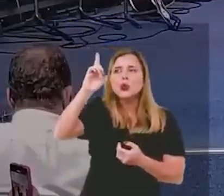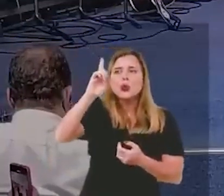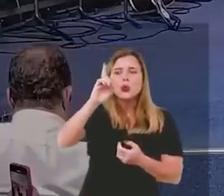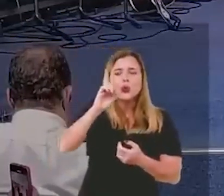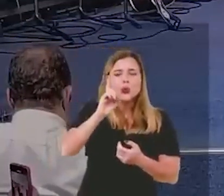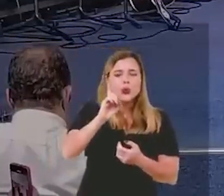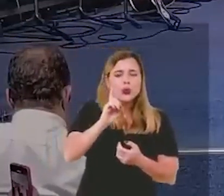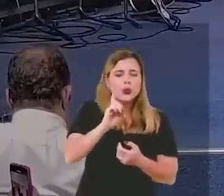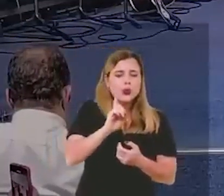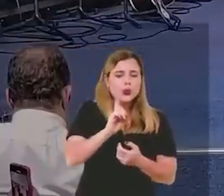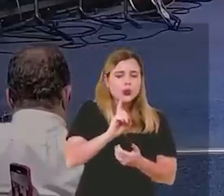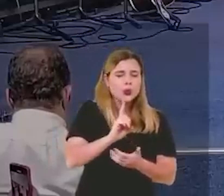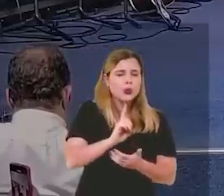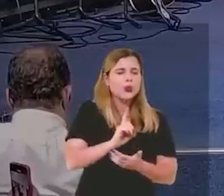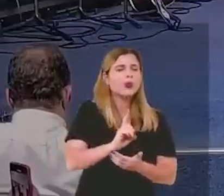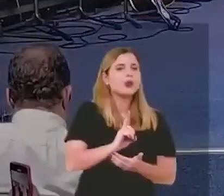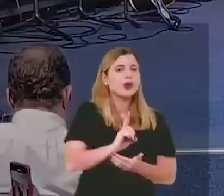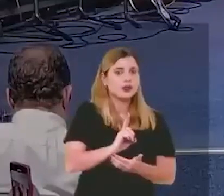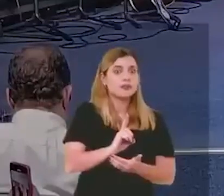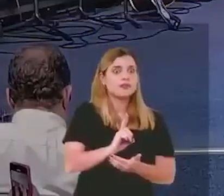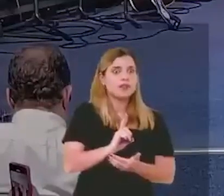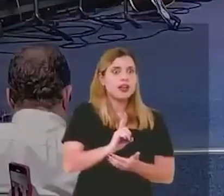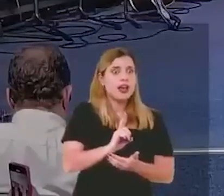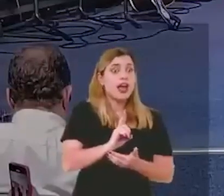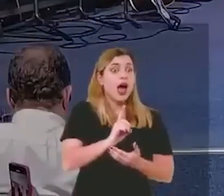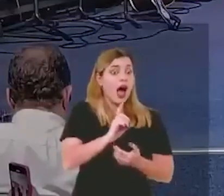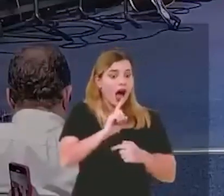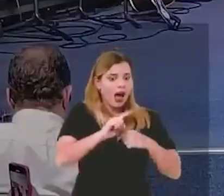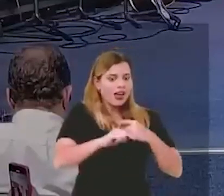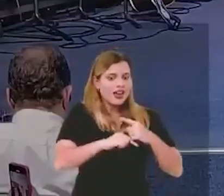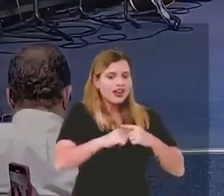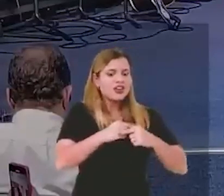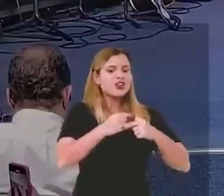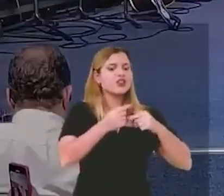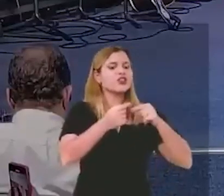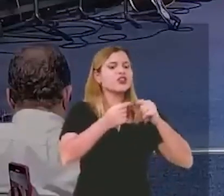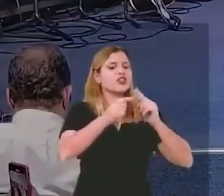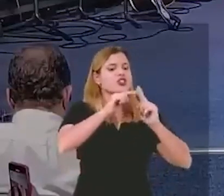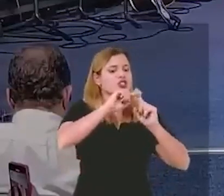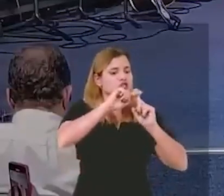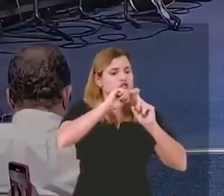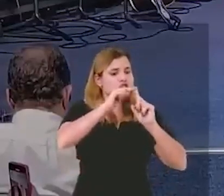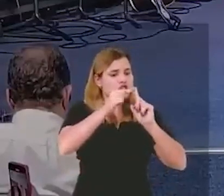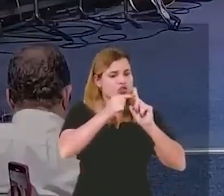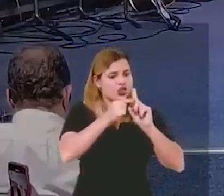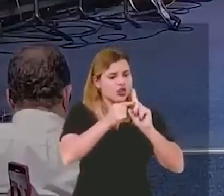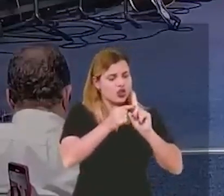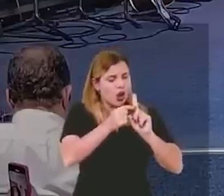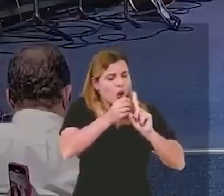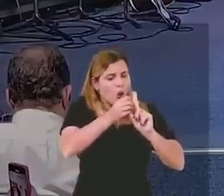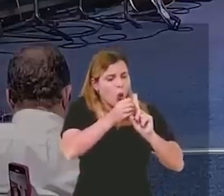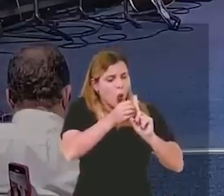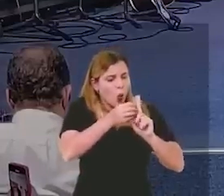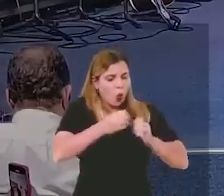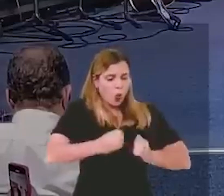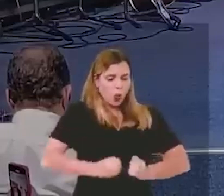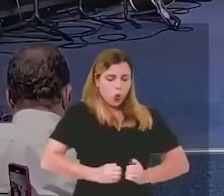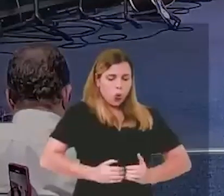zigoto. Um embrião. Um feto. um